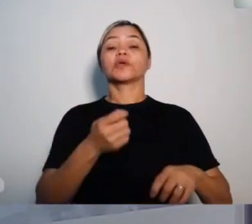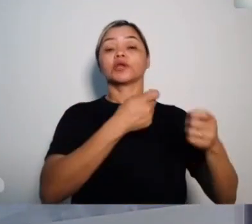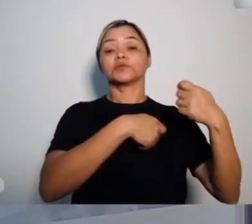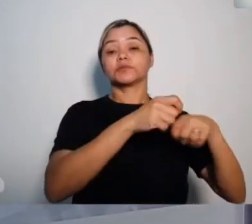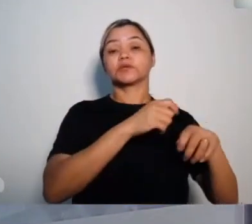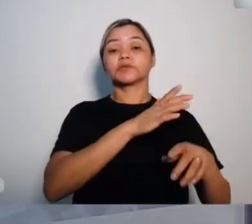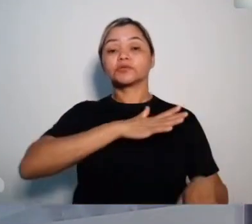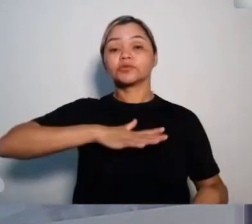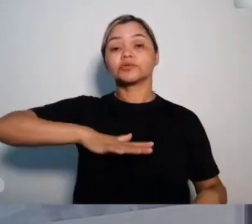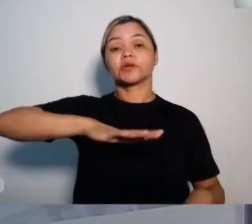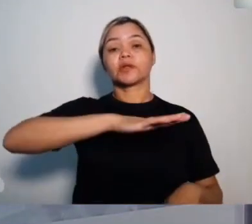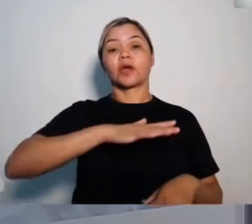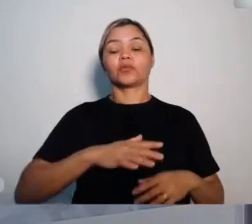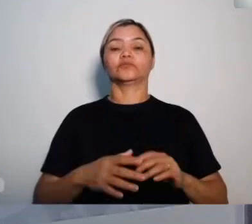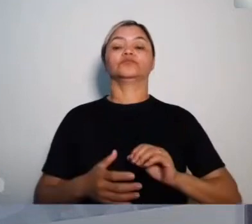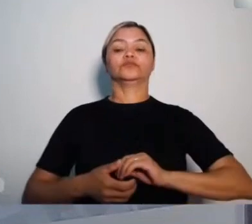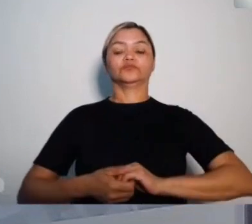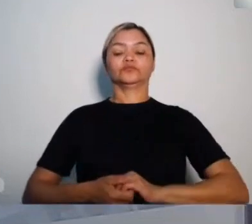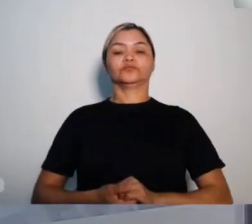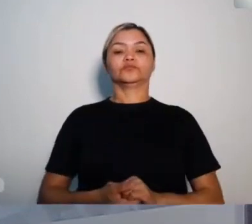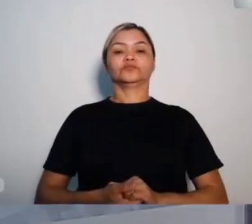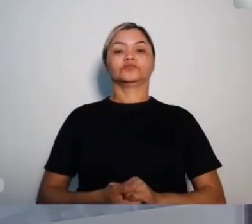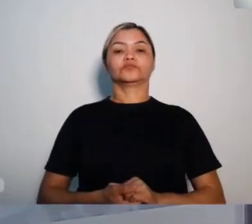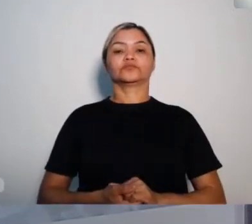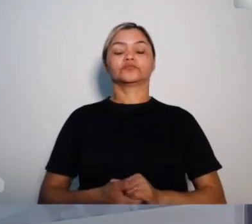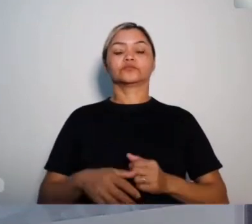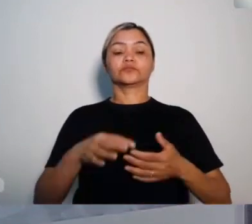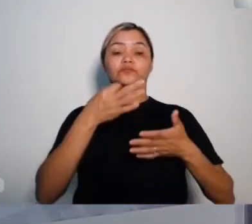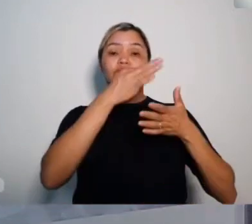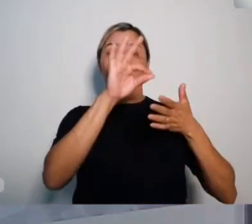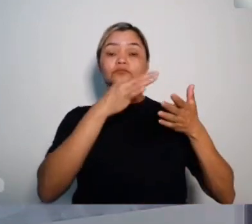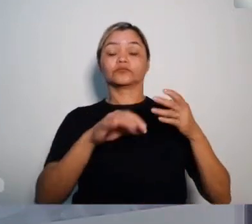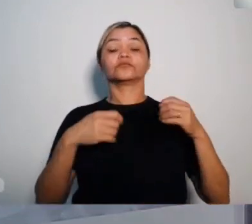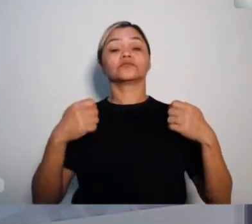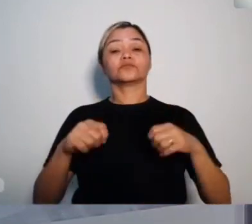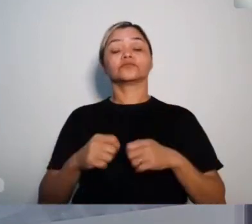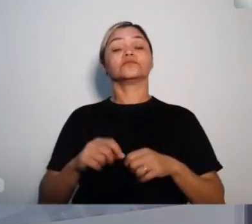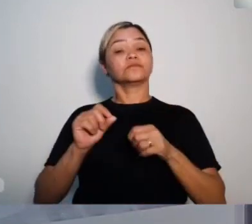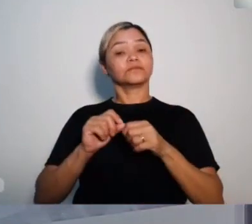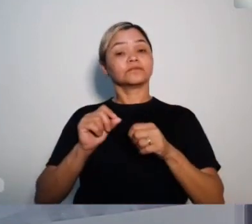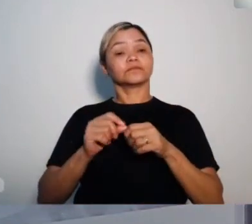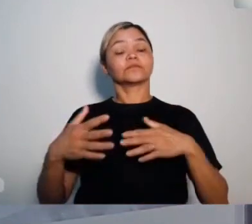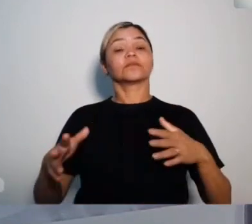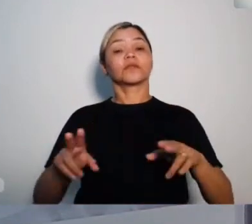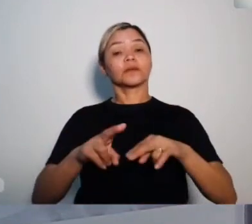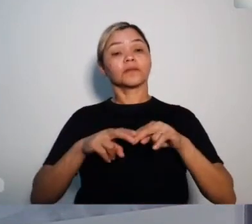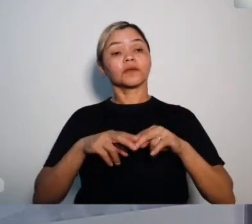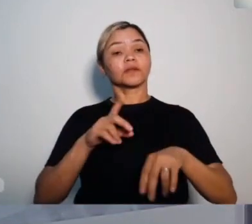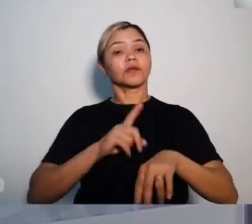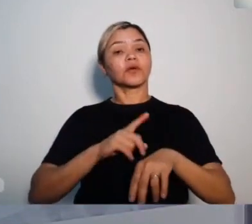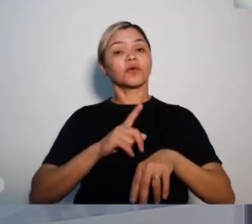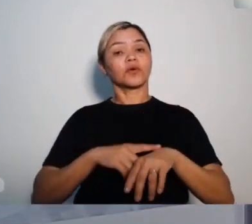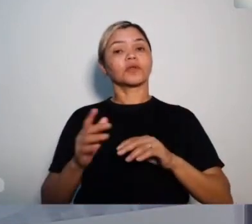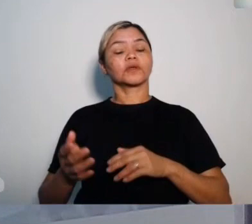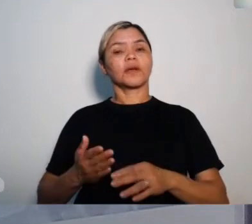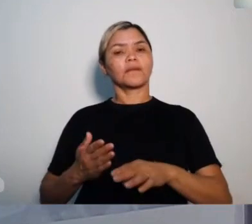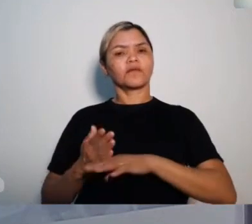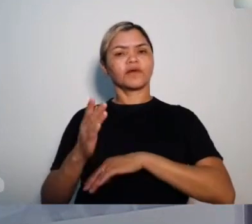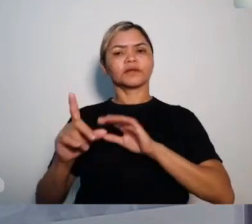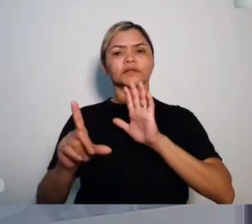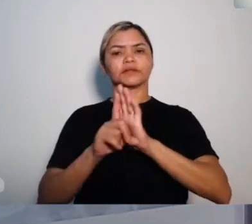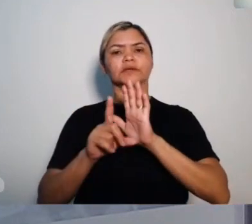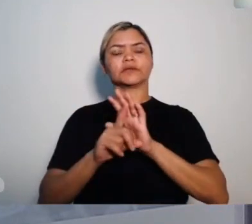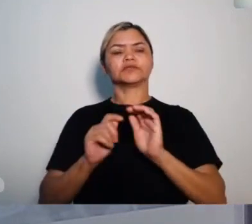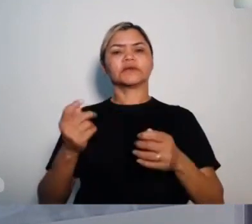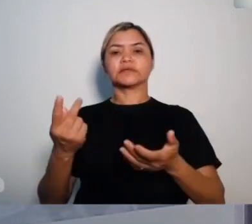geral. São correções que precisavam ser feitas, porque na hora que aprovada a lei, se estivesse